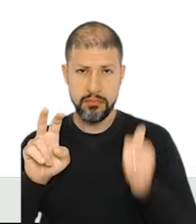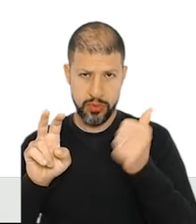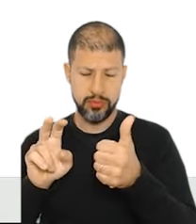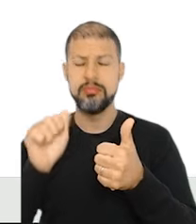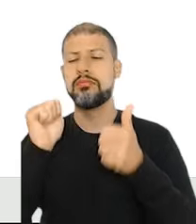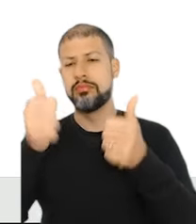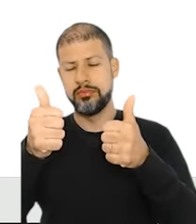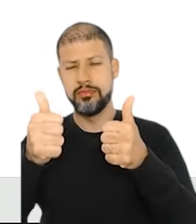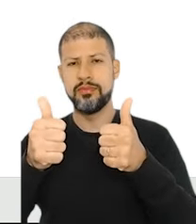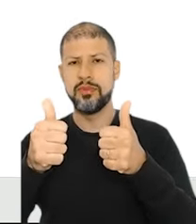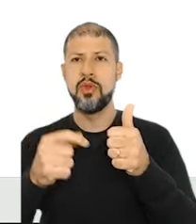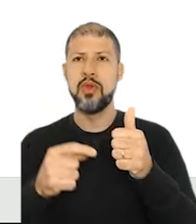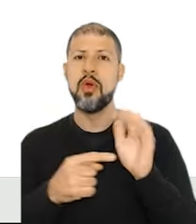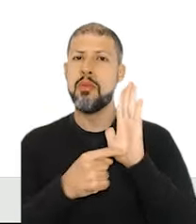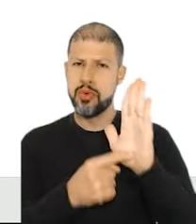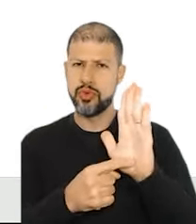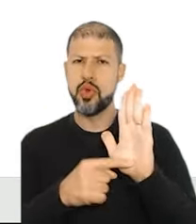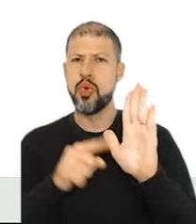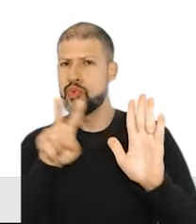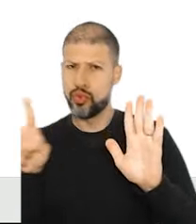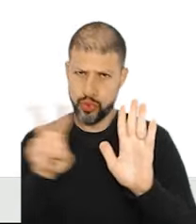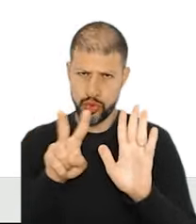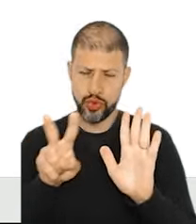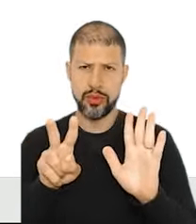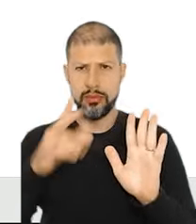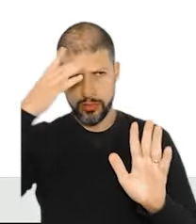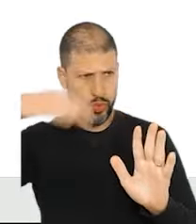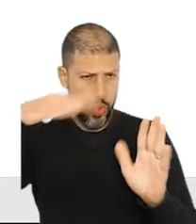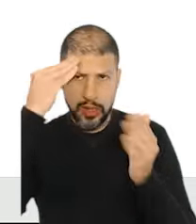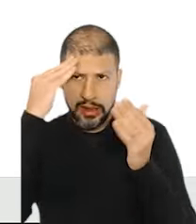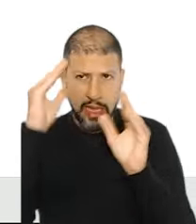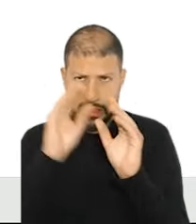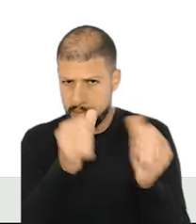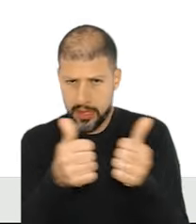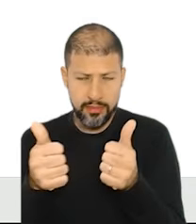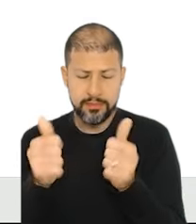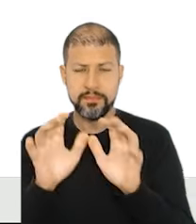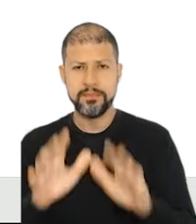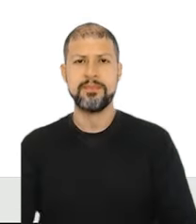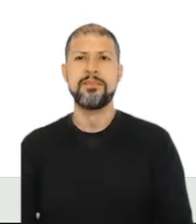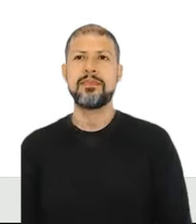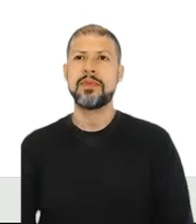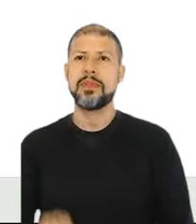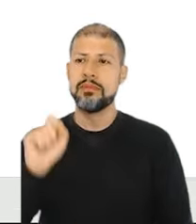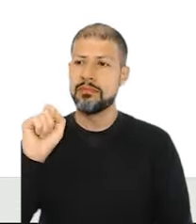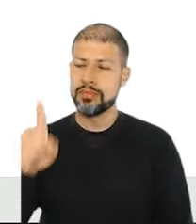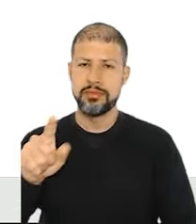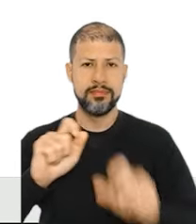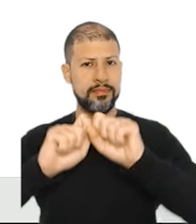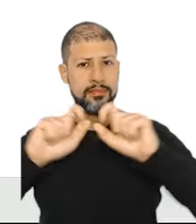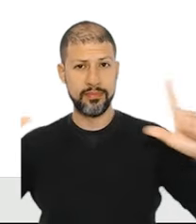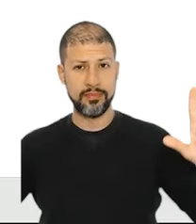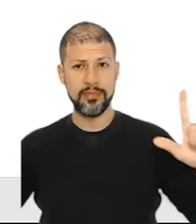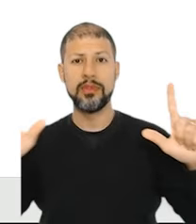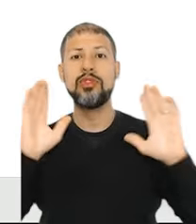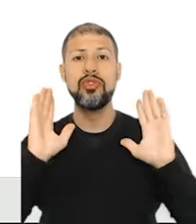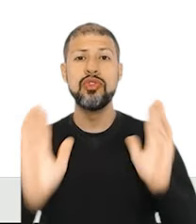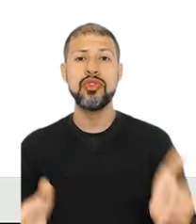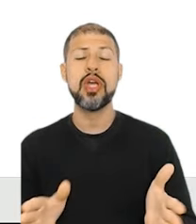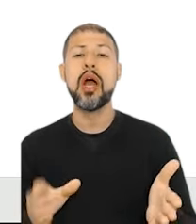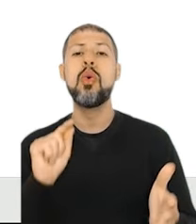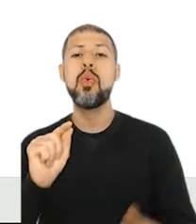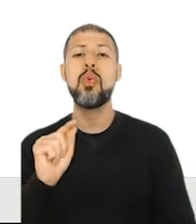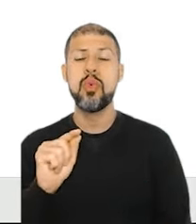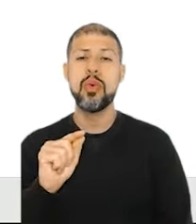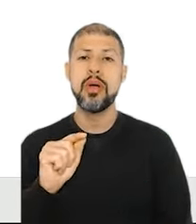pelo site gov eu vou mostrar os dois só para o pessoal entender a dinâmica cliquei no primeiro link já vai direcionar